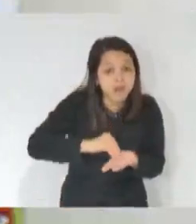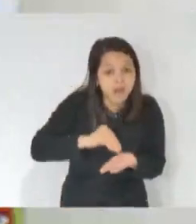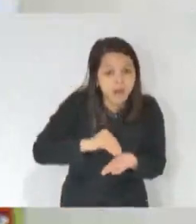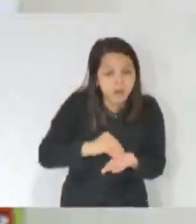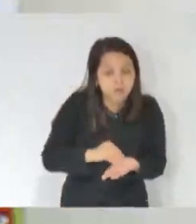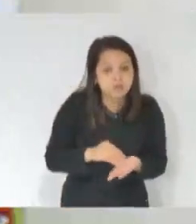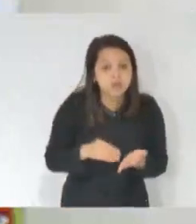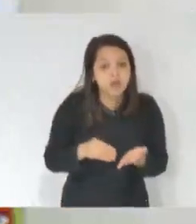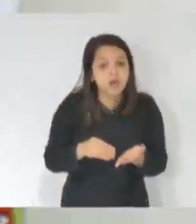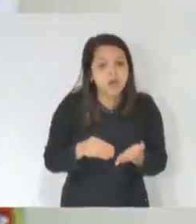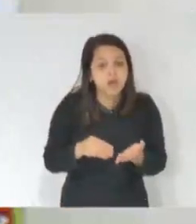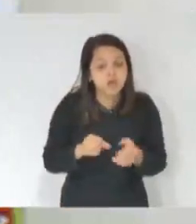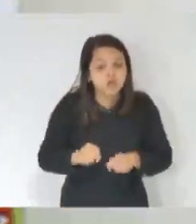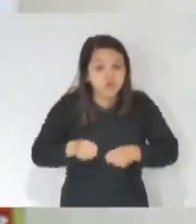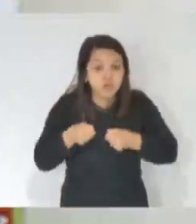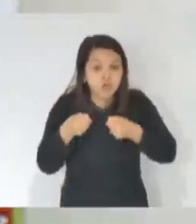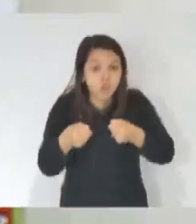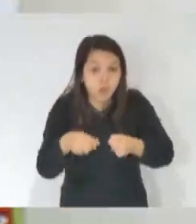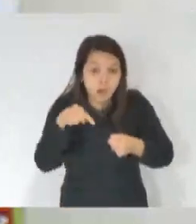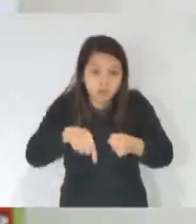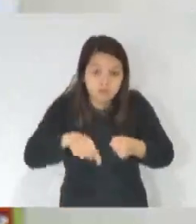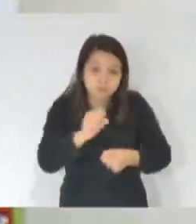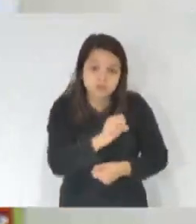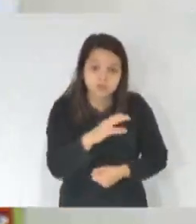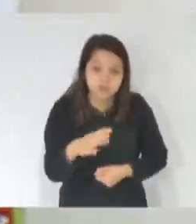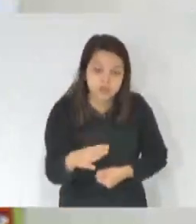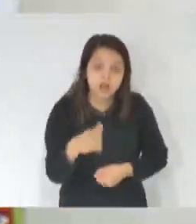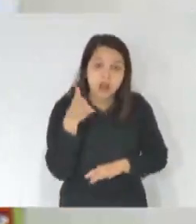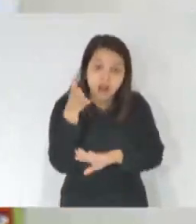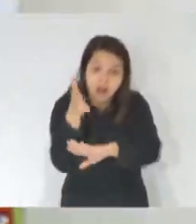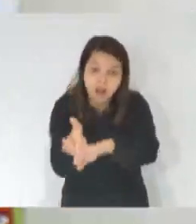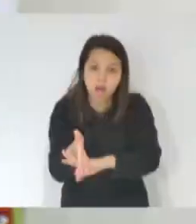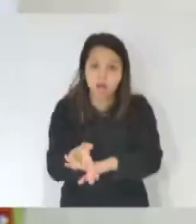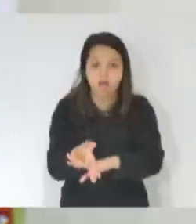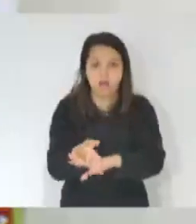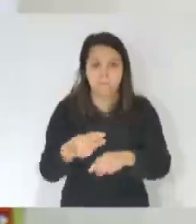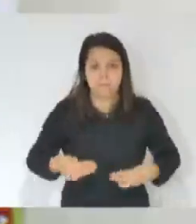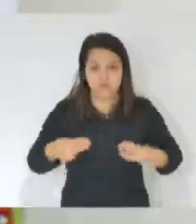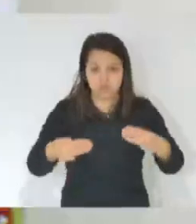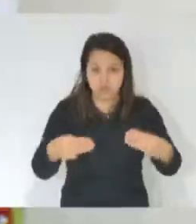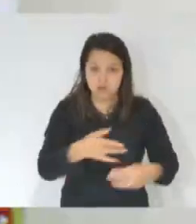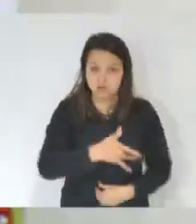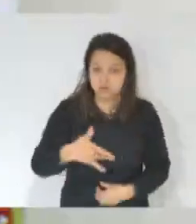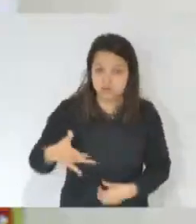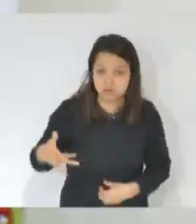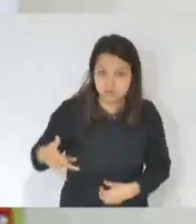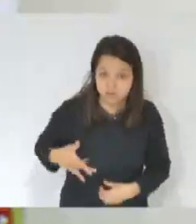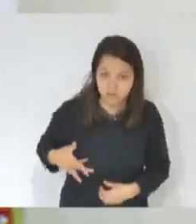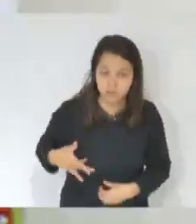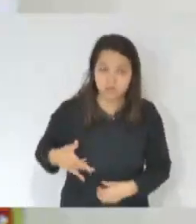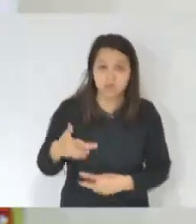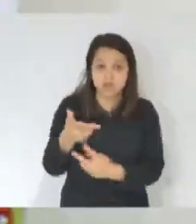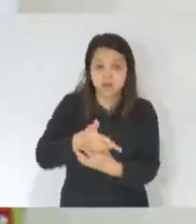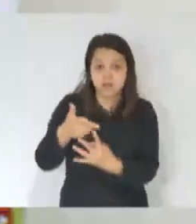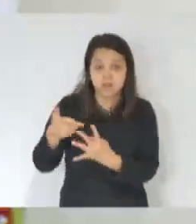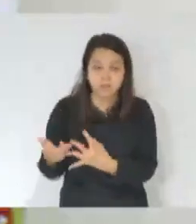de Santa Catarina, junto ao Ministério da Saúde, de credenciamentos de média e alta complexidade.